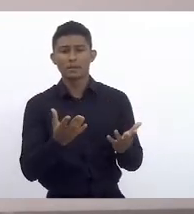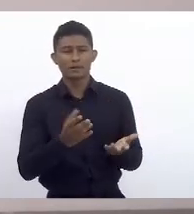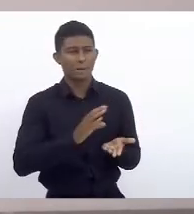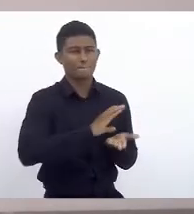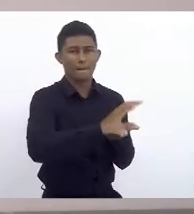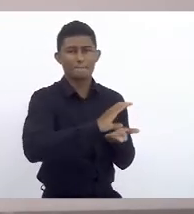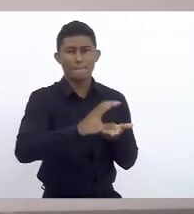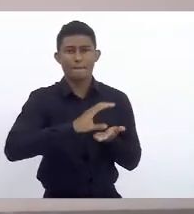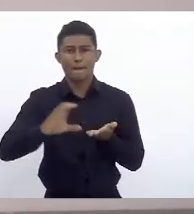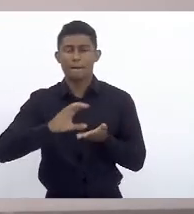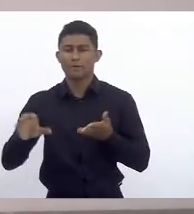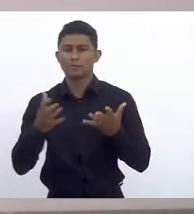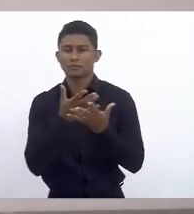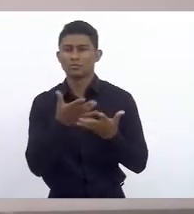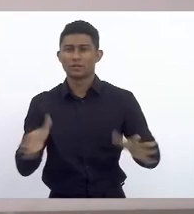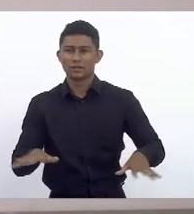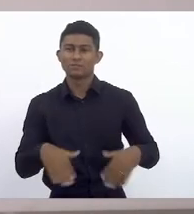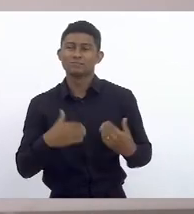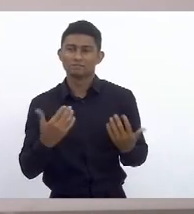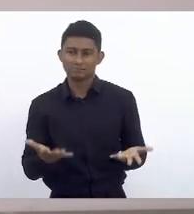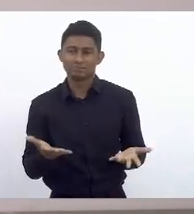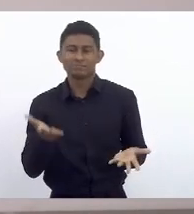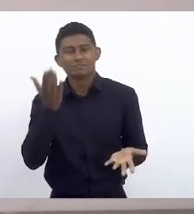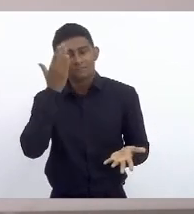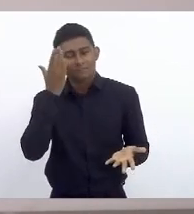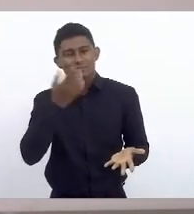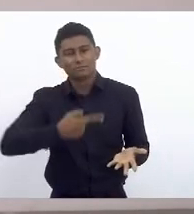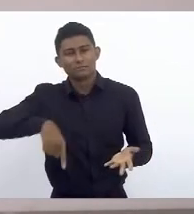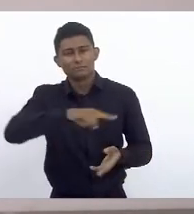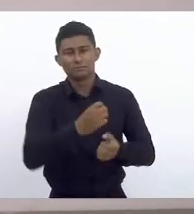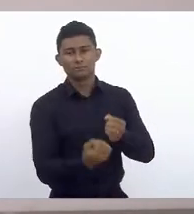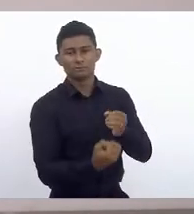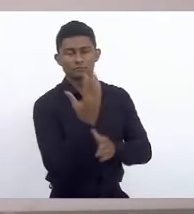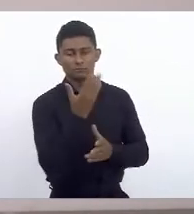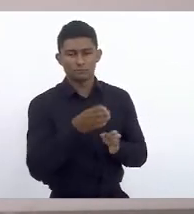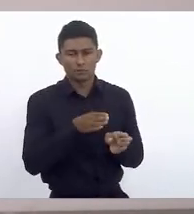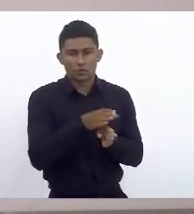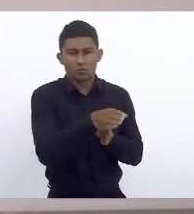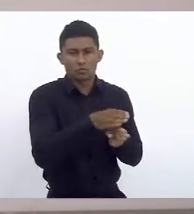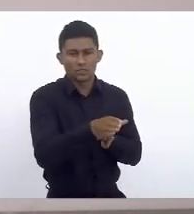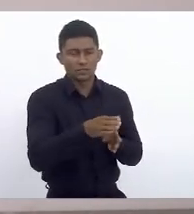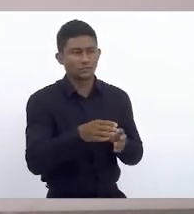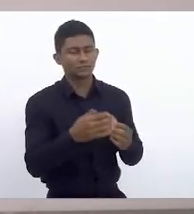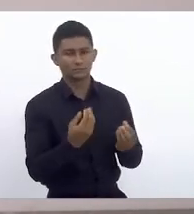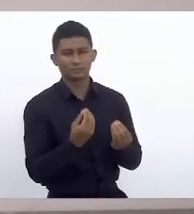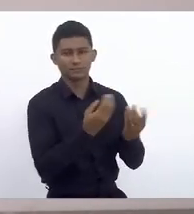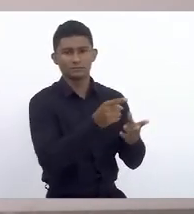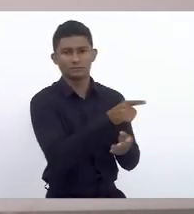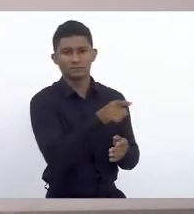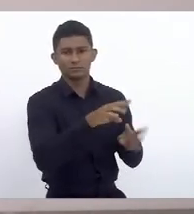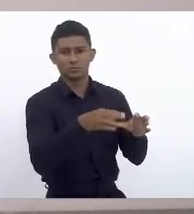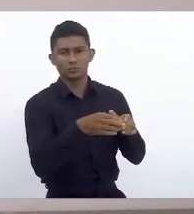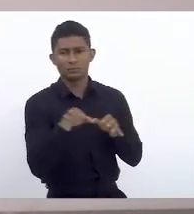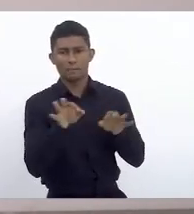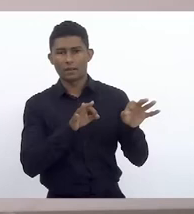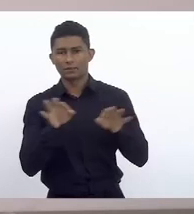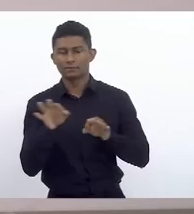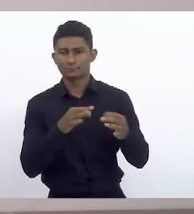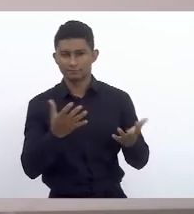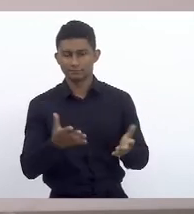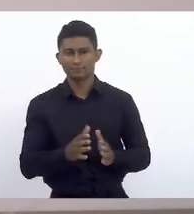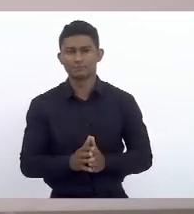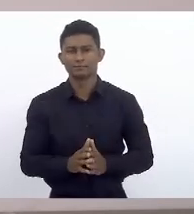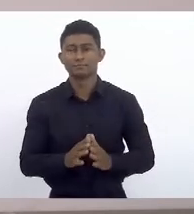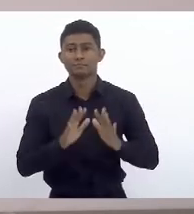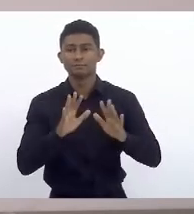eu mesmo fiz uma emenda criando um conselho consultivo, mandando para o planejamento. Mas dizer,